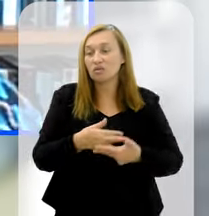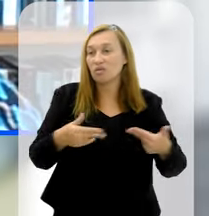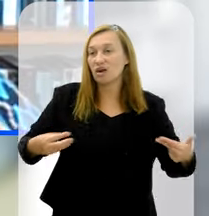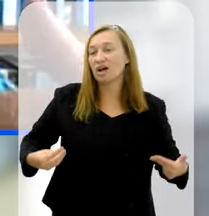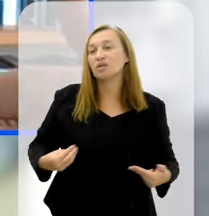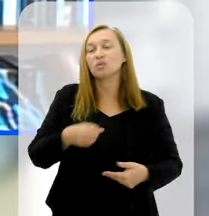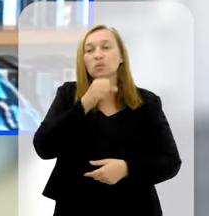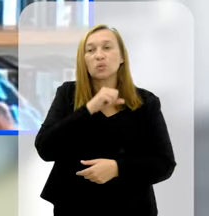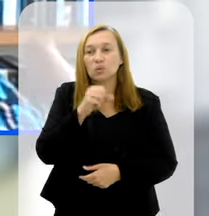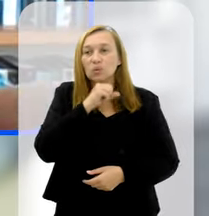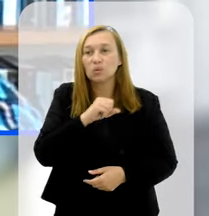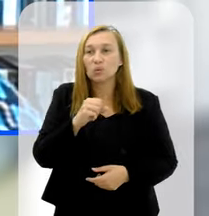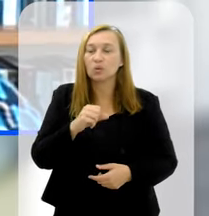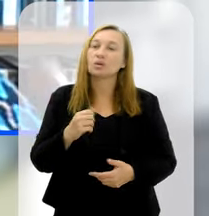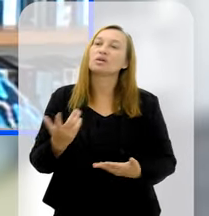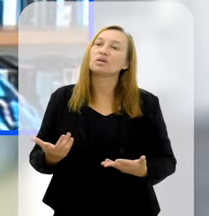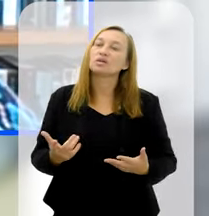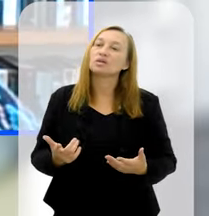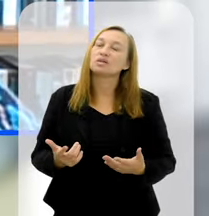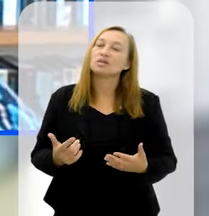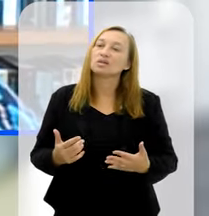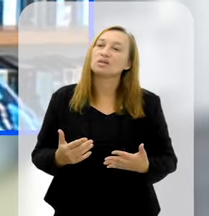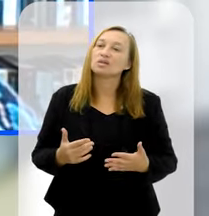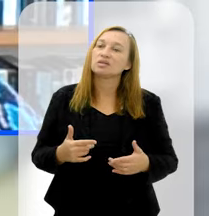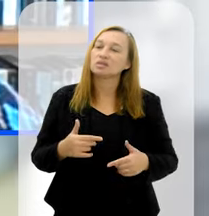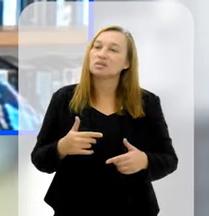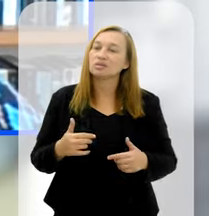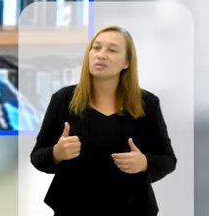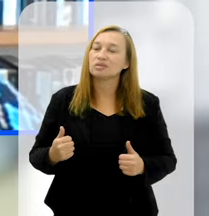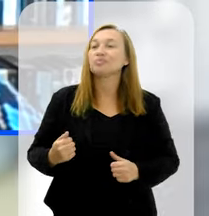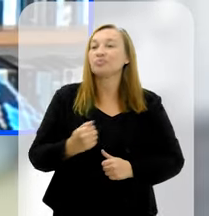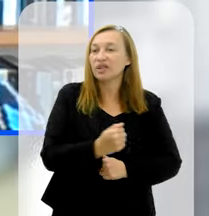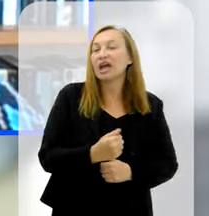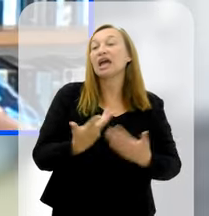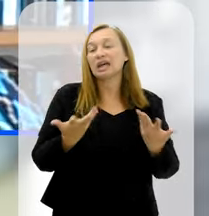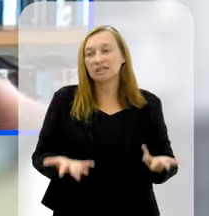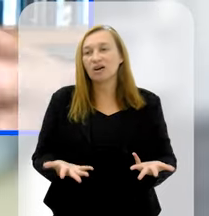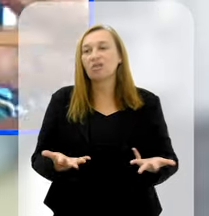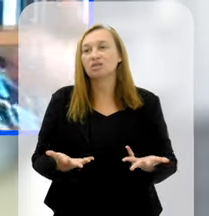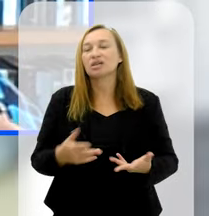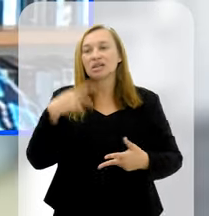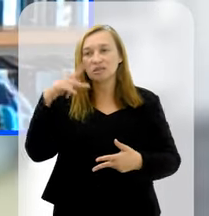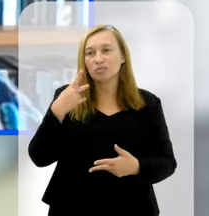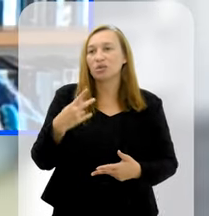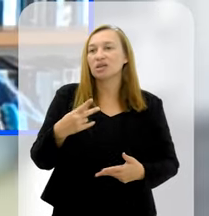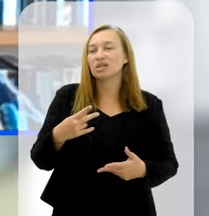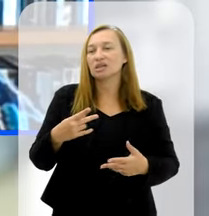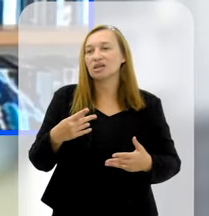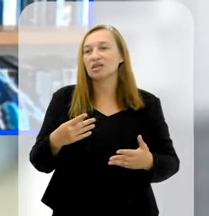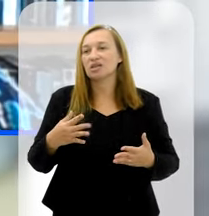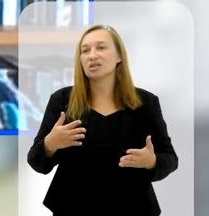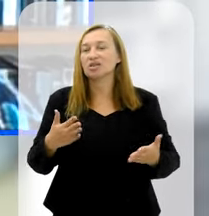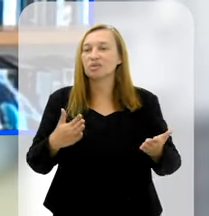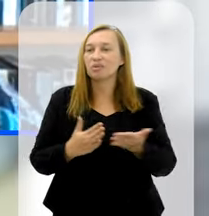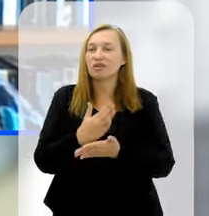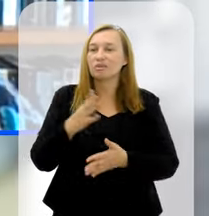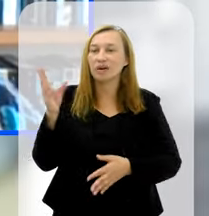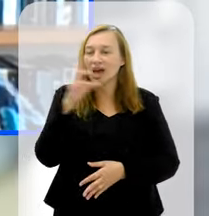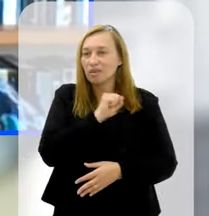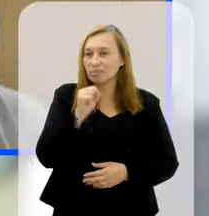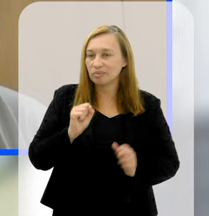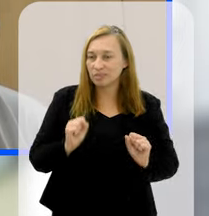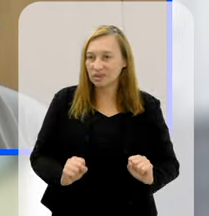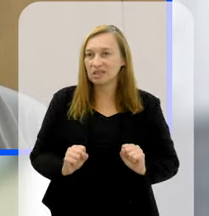muitos idosos ocupando protagonismos e espaços. Então, a gente espera que essas políticas sejam efetivadas o mais